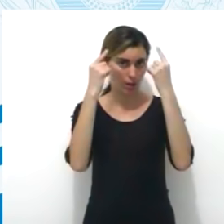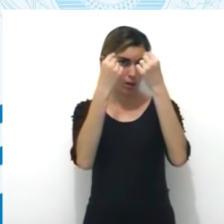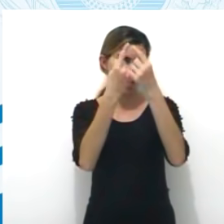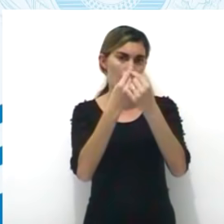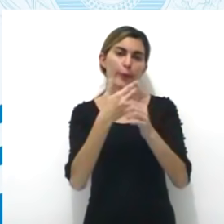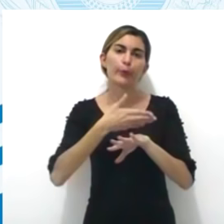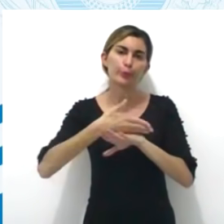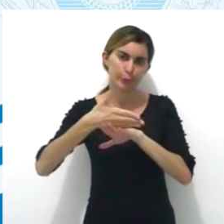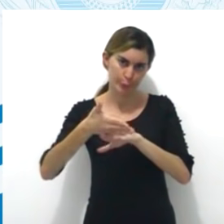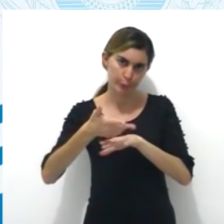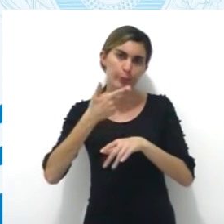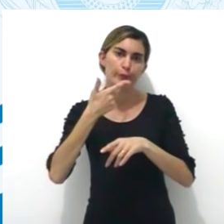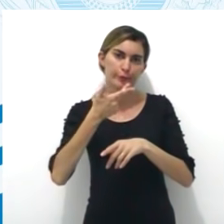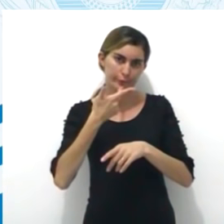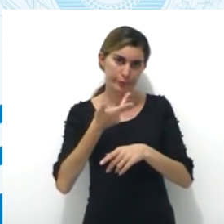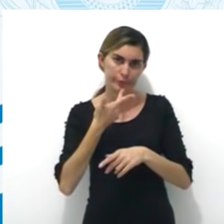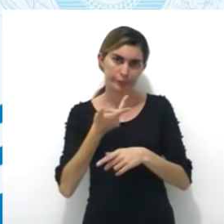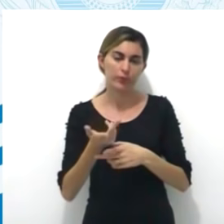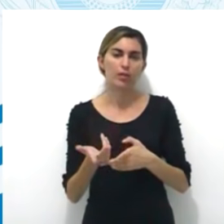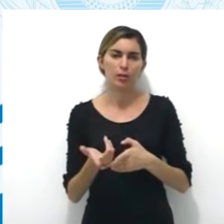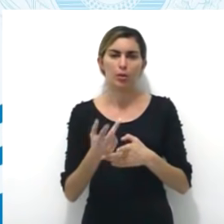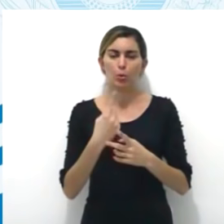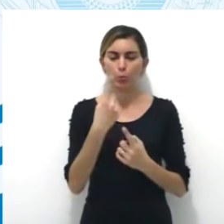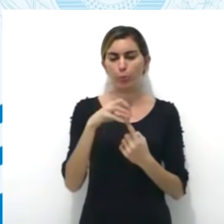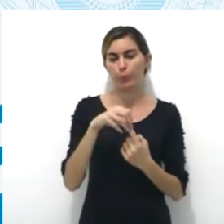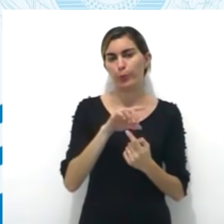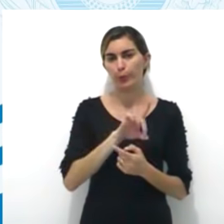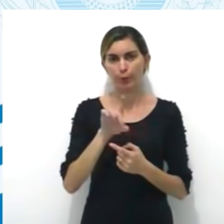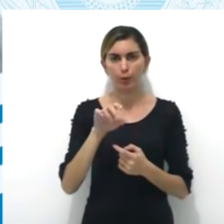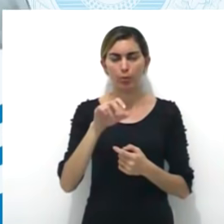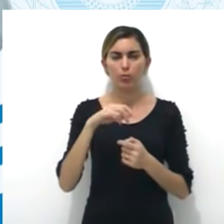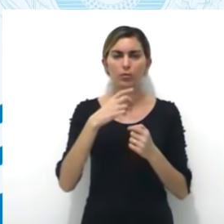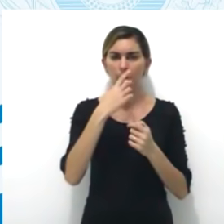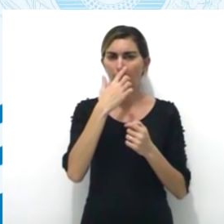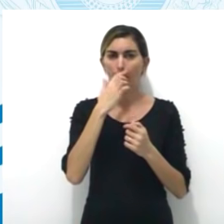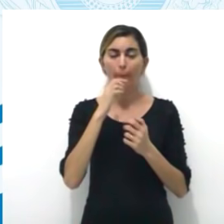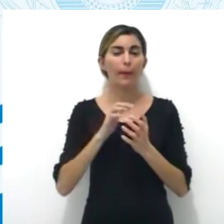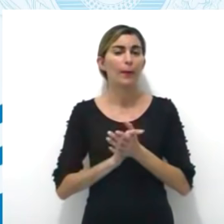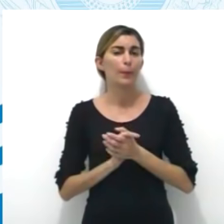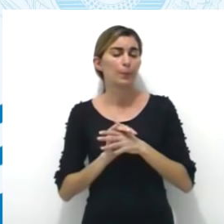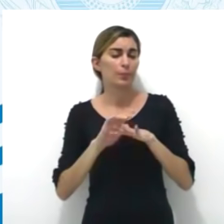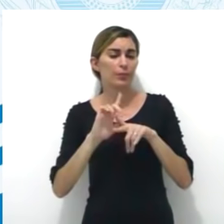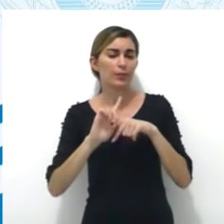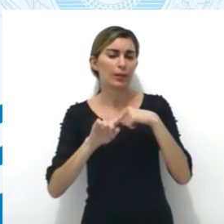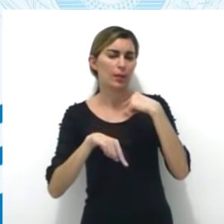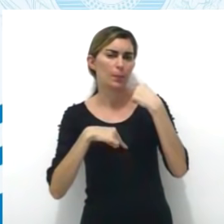com os gregos, que era governado por um único Deus, que era o Deus, o caos.